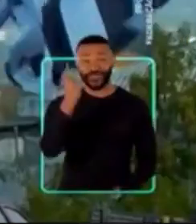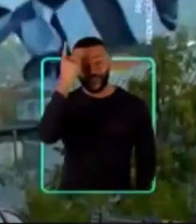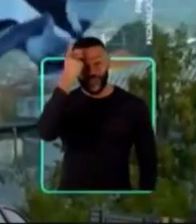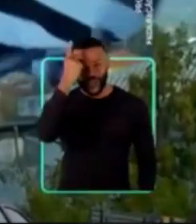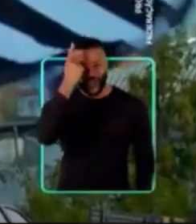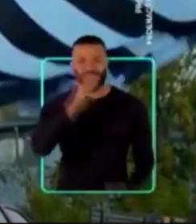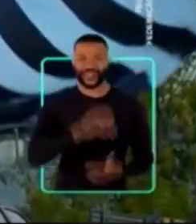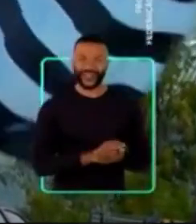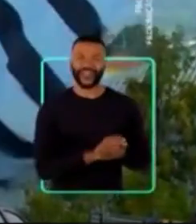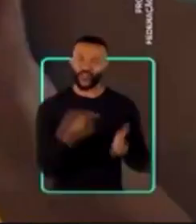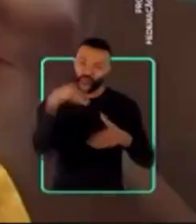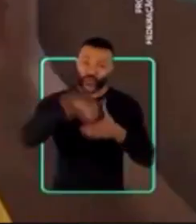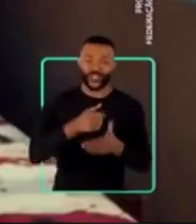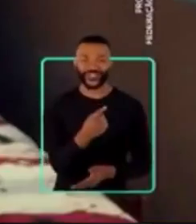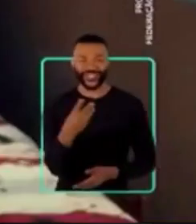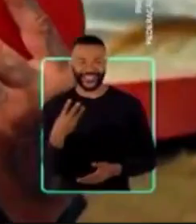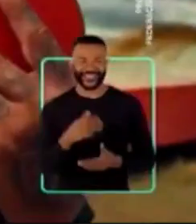São Paulo. Vote 13.